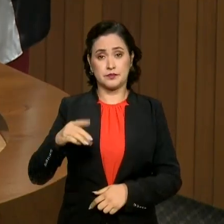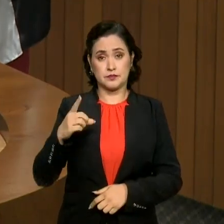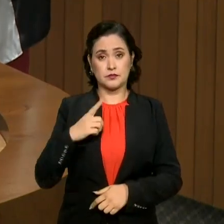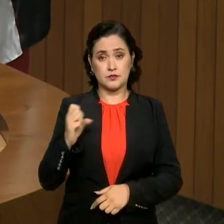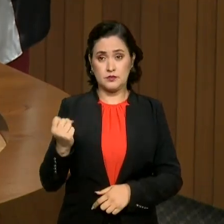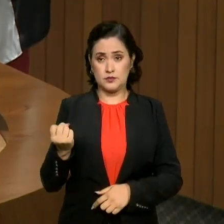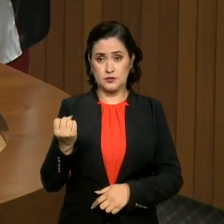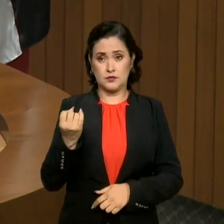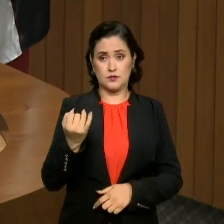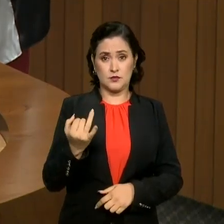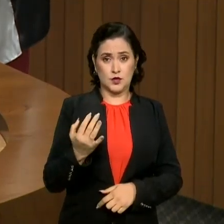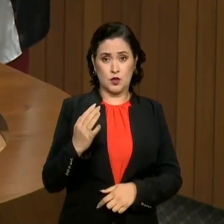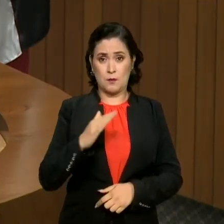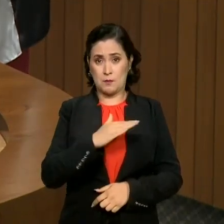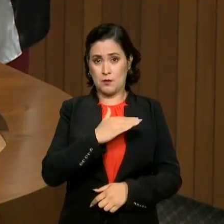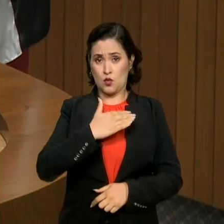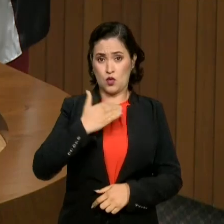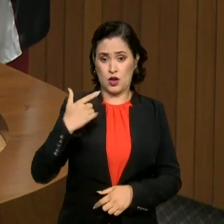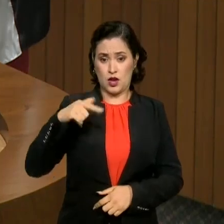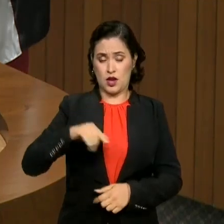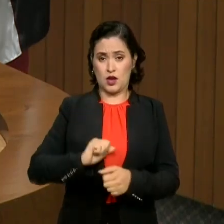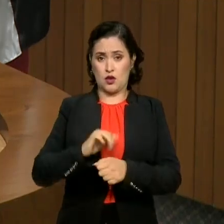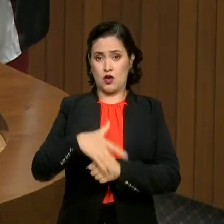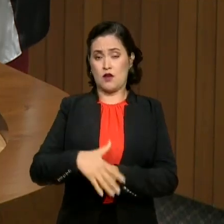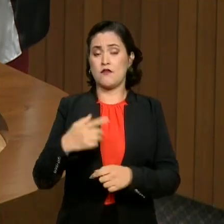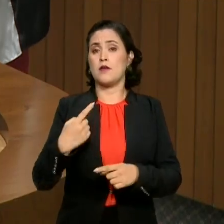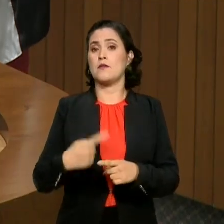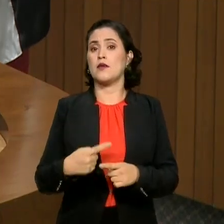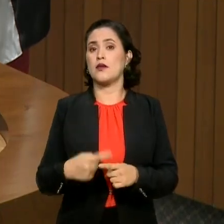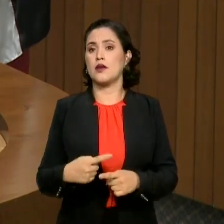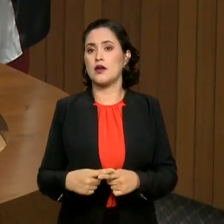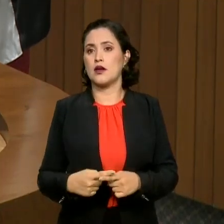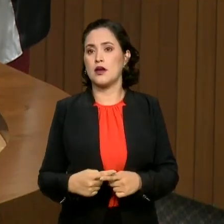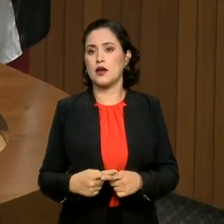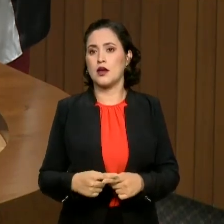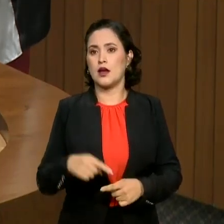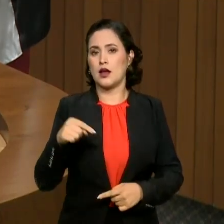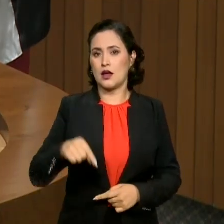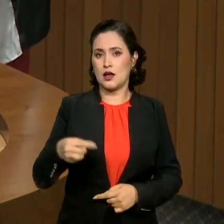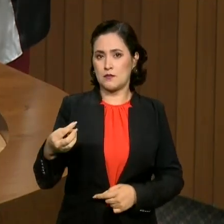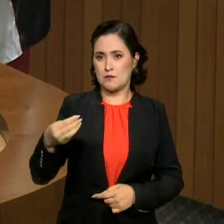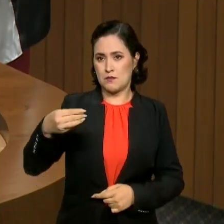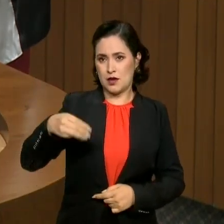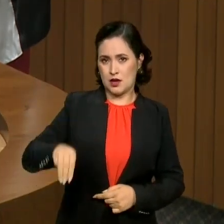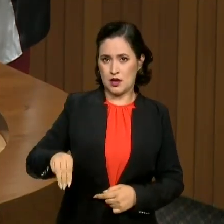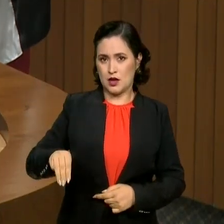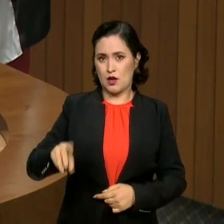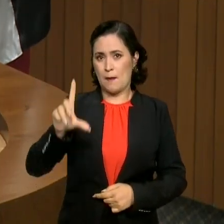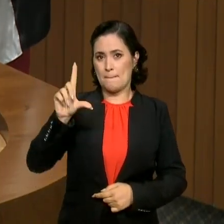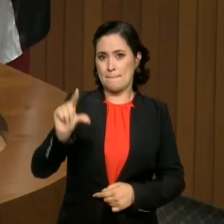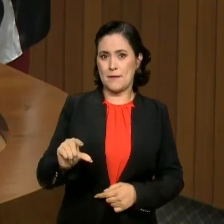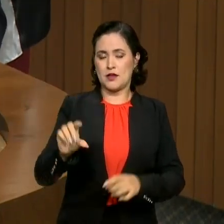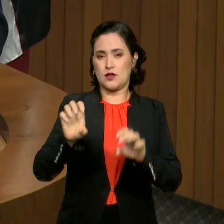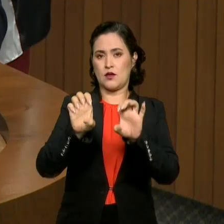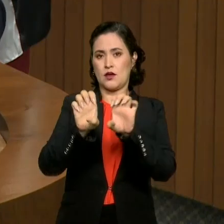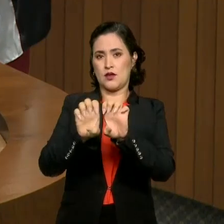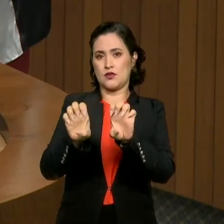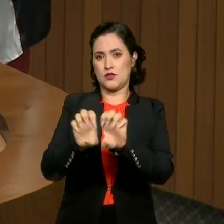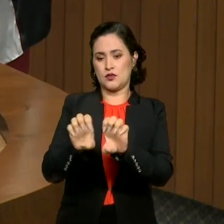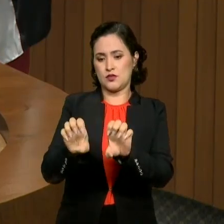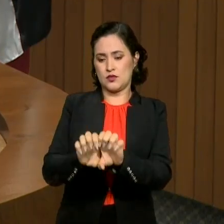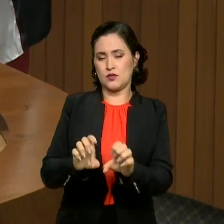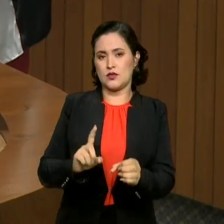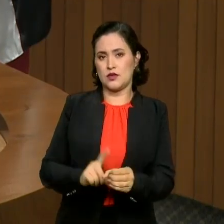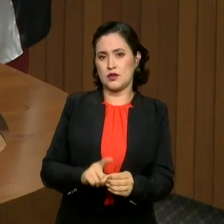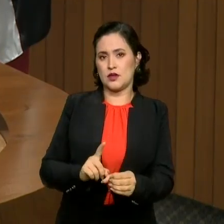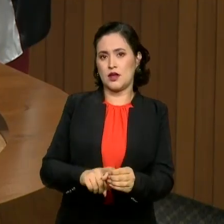mortalidade por Covid, por quê? Porque o Maranhão é o estado com menor estrutura dentro do interior para fazer